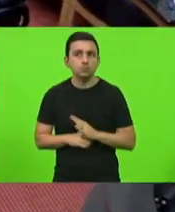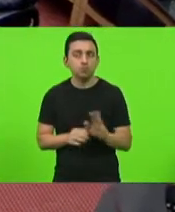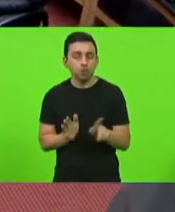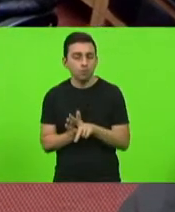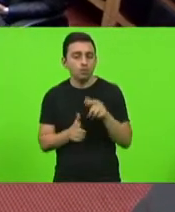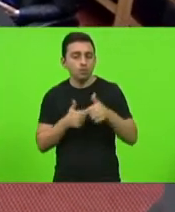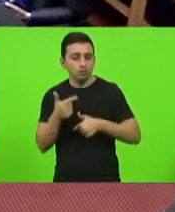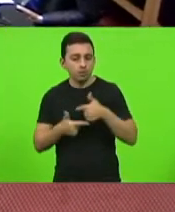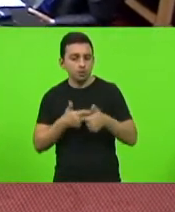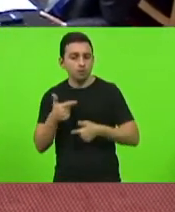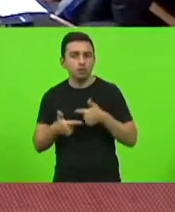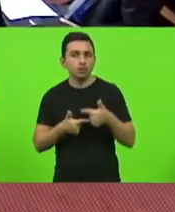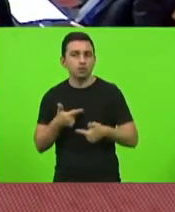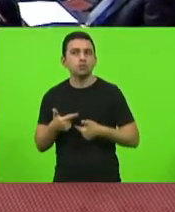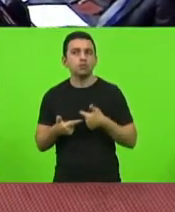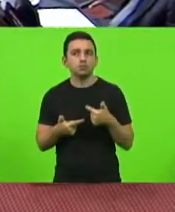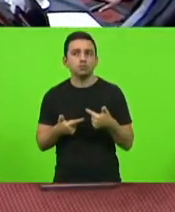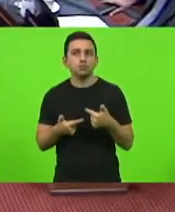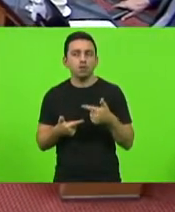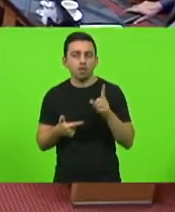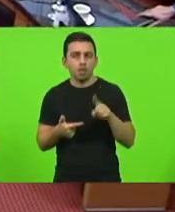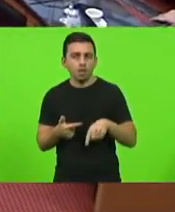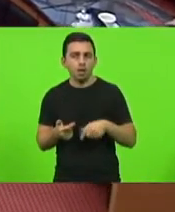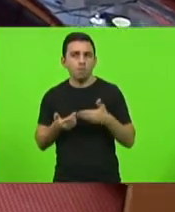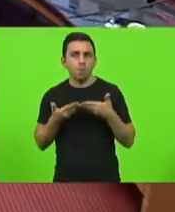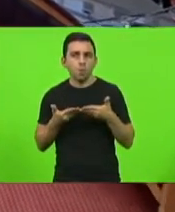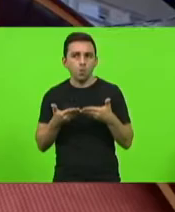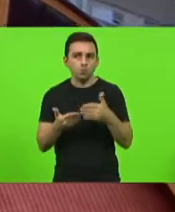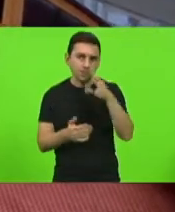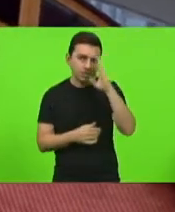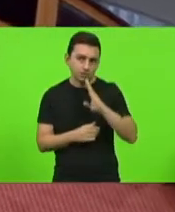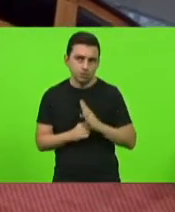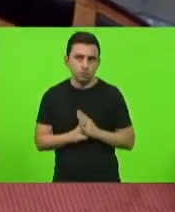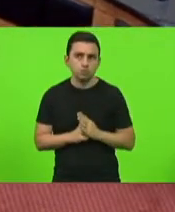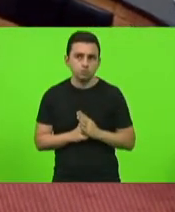trabalhadores dos portuários do Brasil,